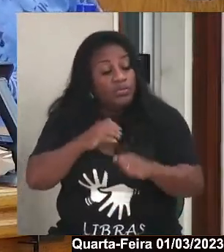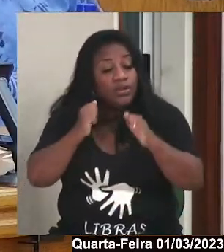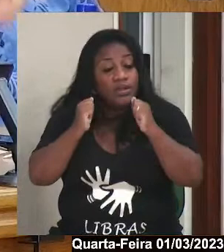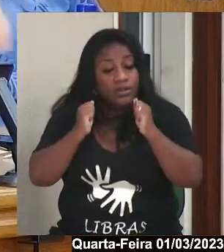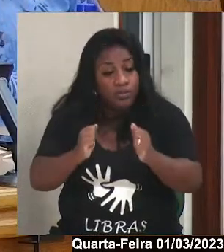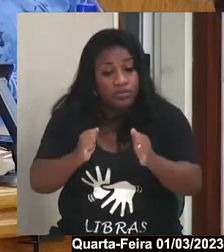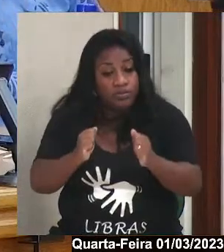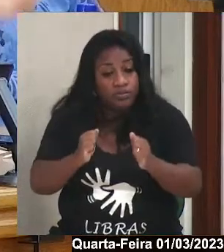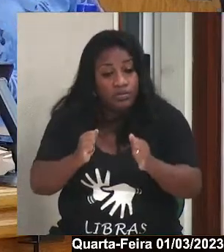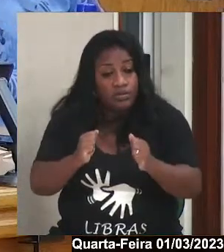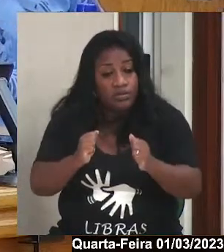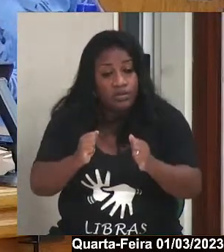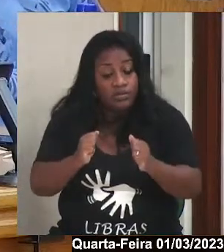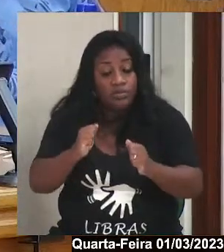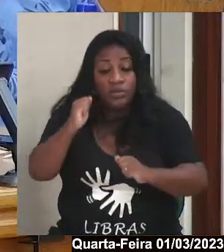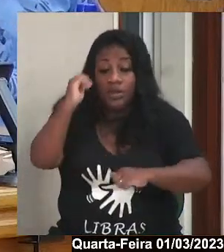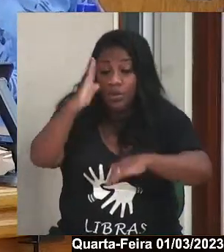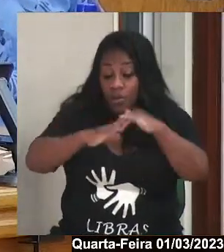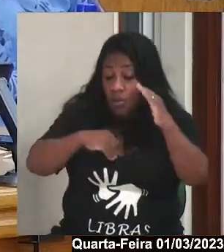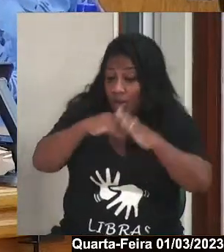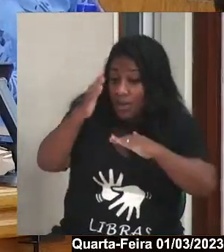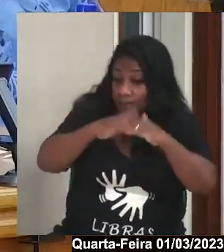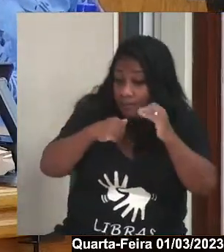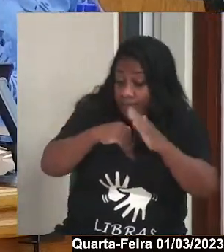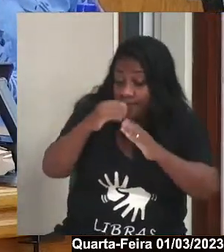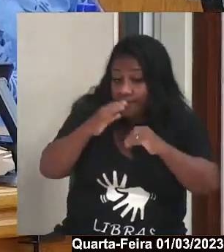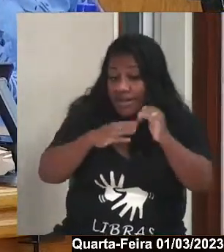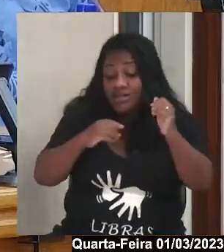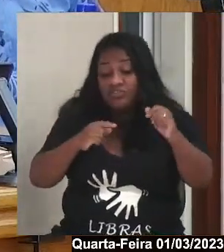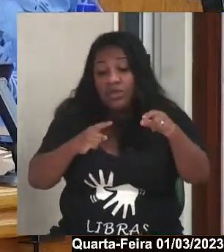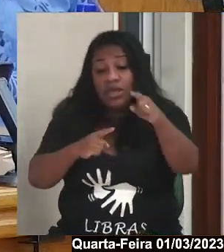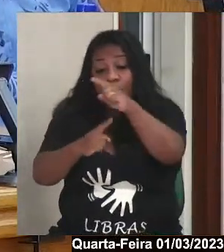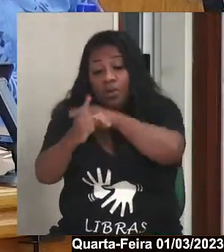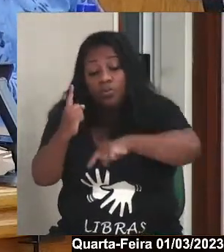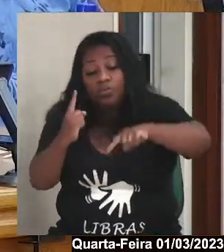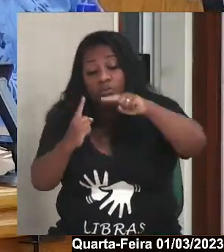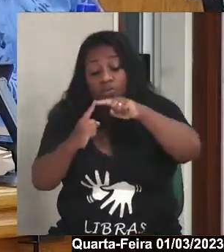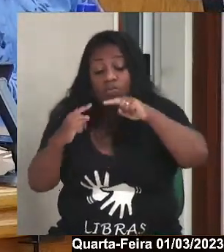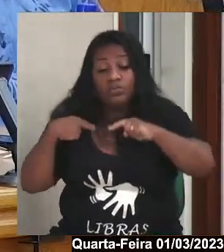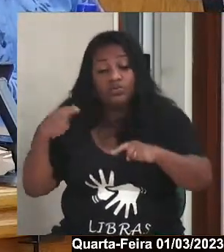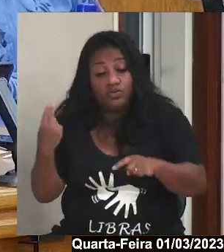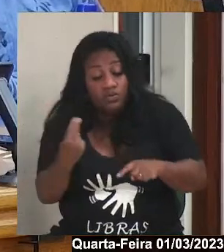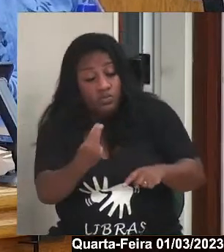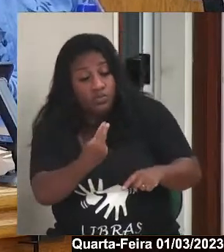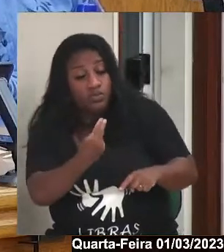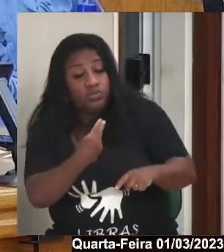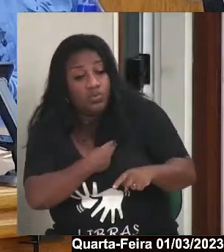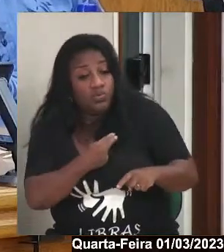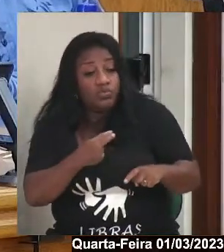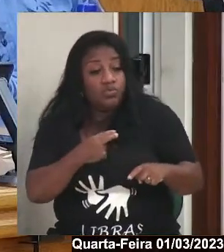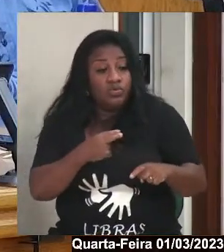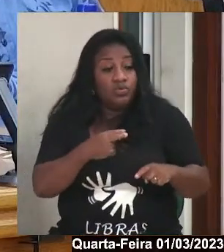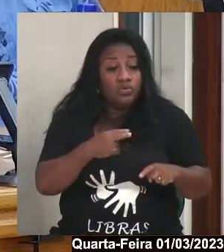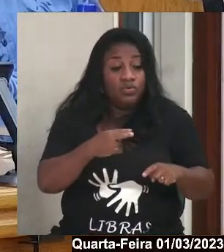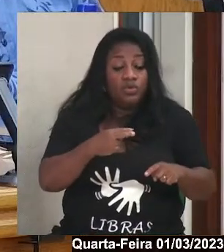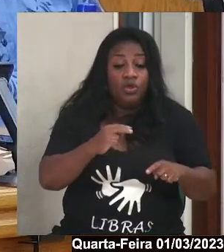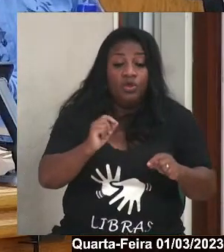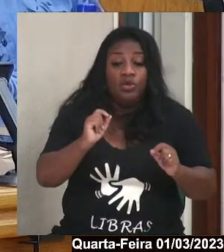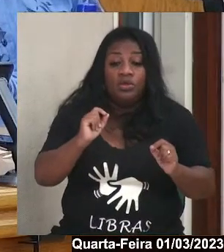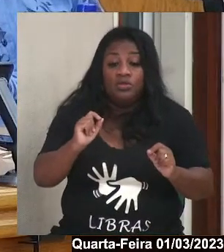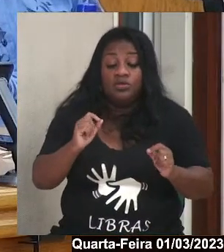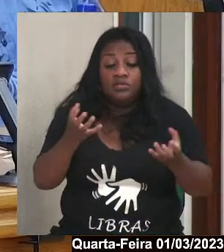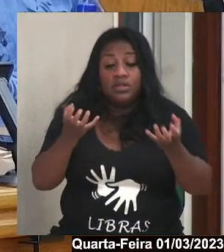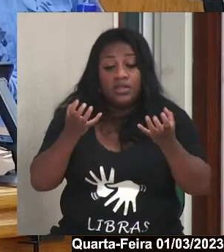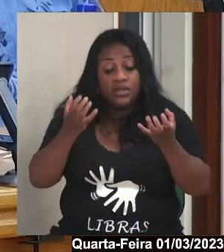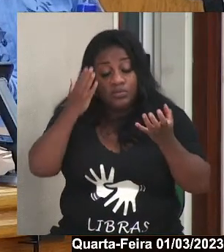possamos colocar no próximo orçamento da cidade, no orçamento de 2024, o